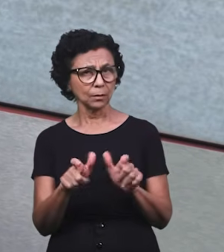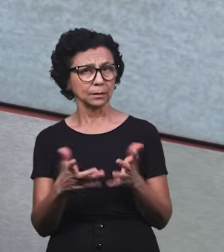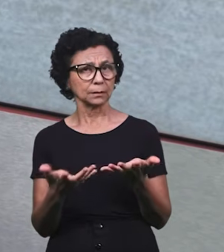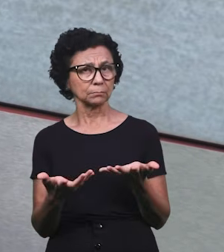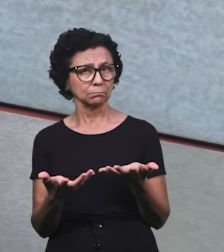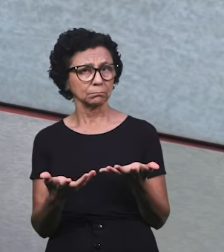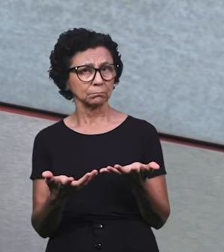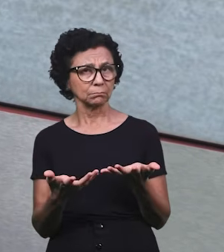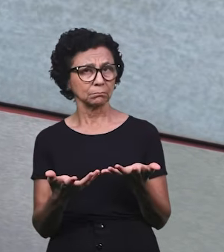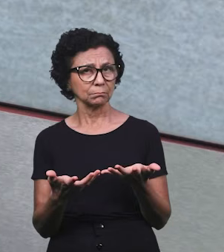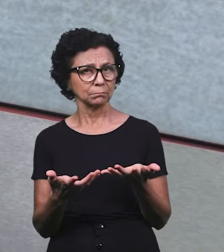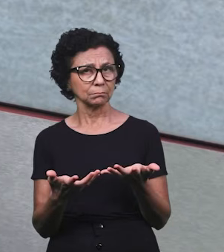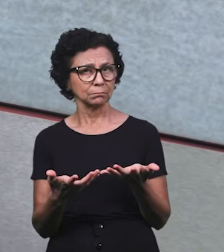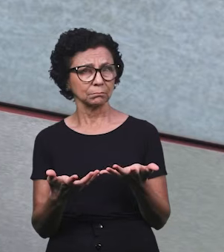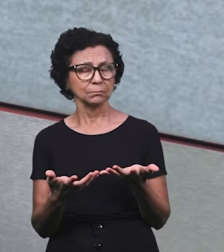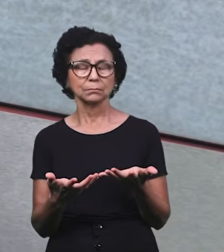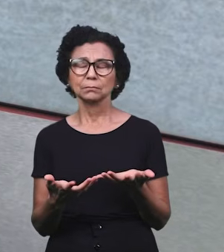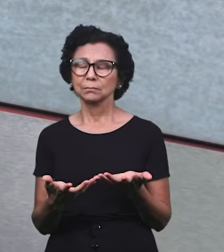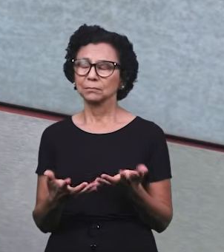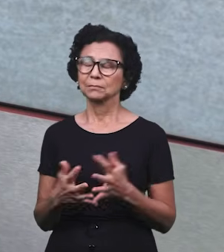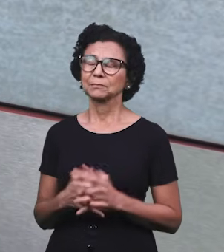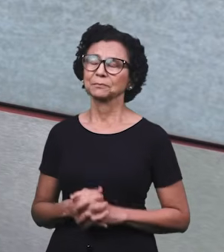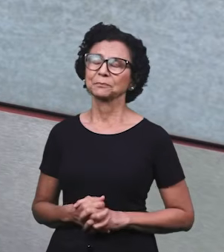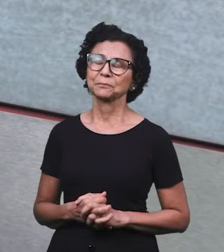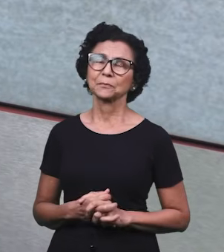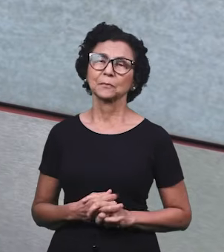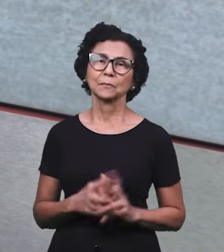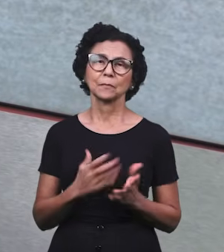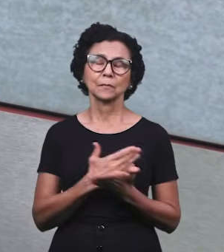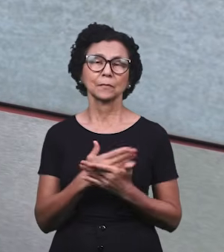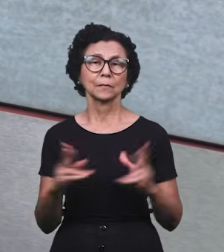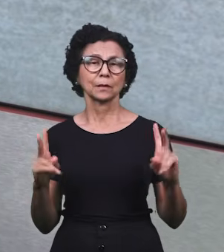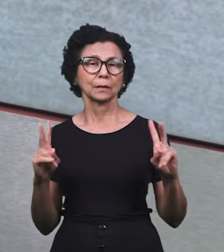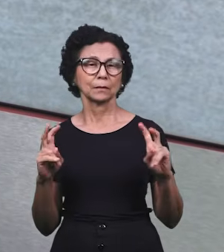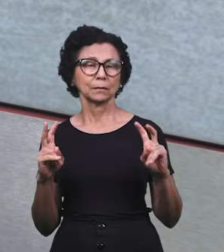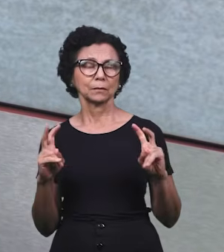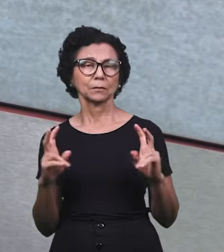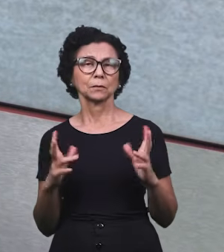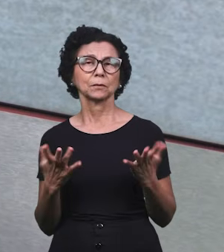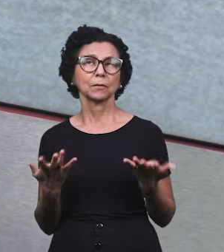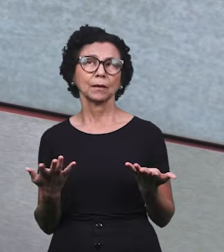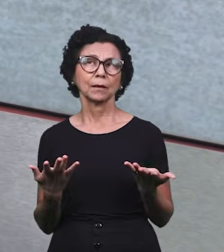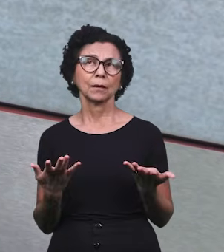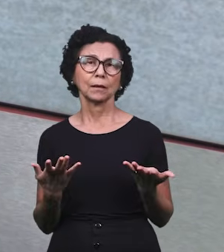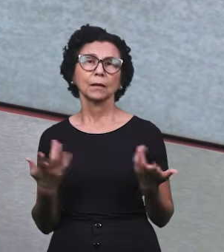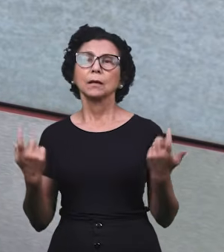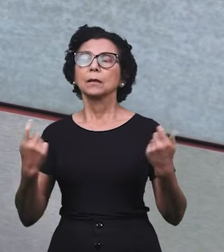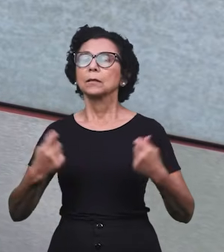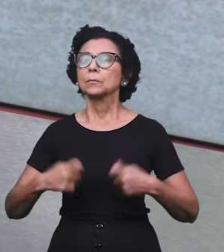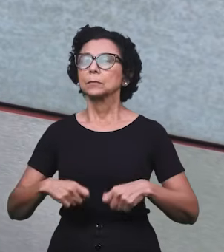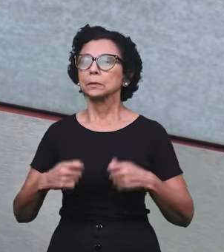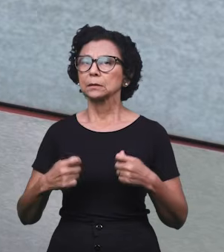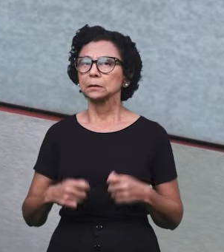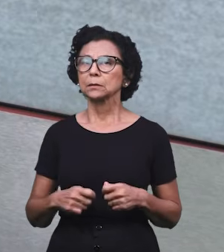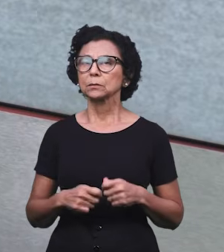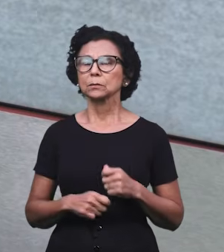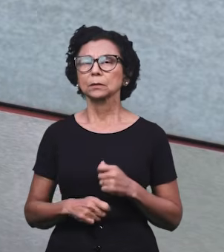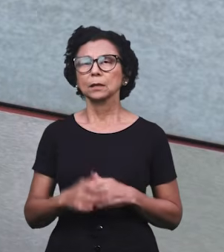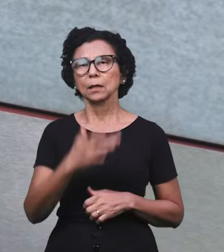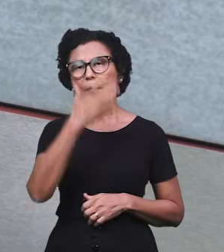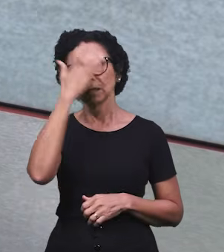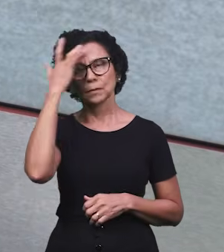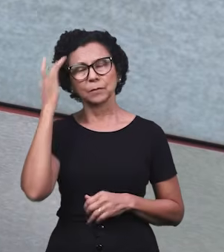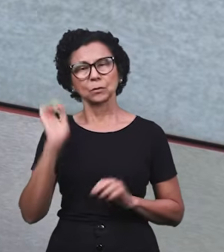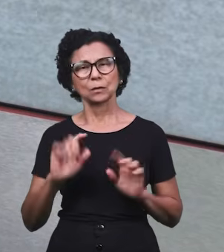salvos? Muito bem. É claro que para começar a falar sobre esse assunto, é preciso que as pessoas que fazem o